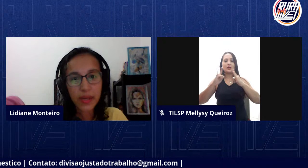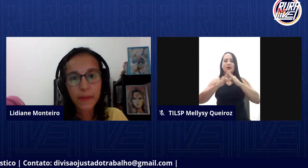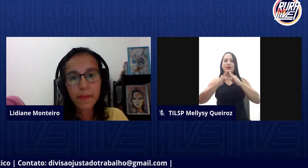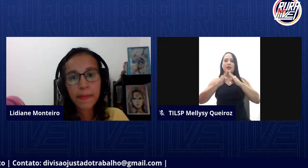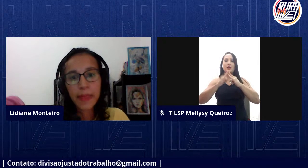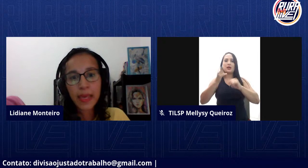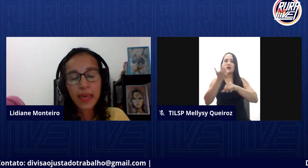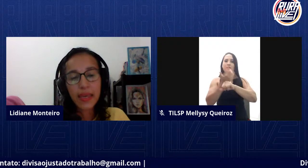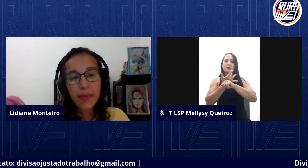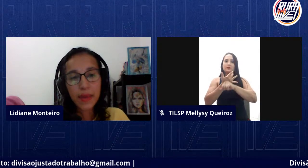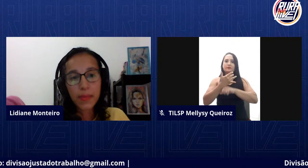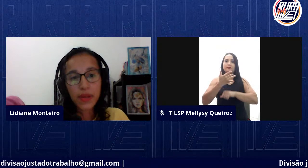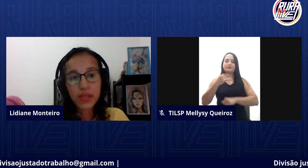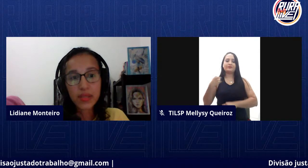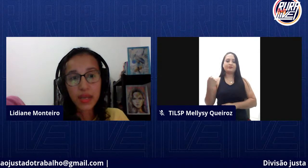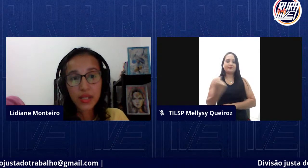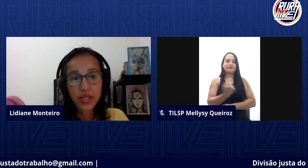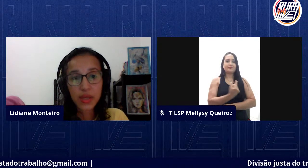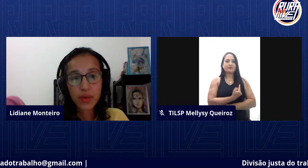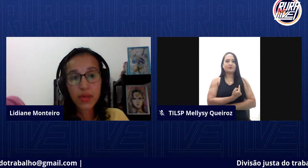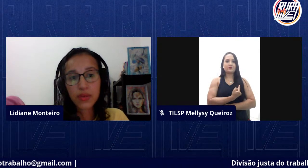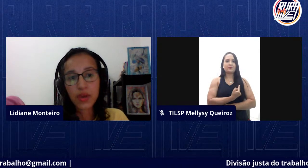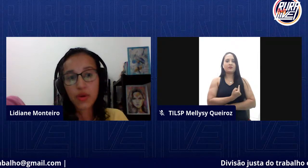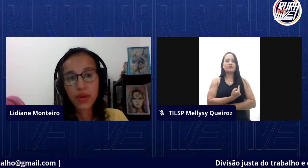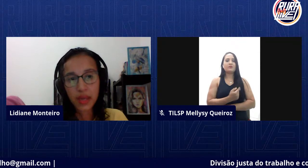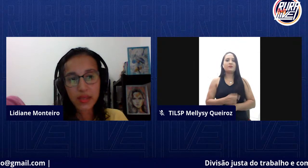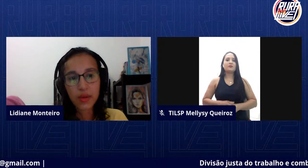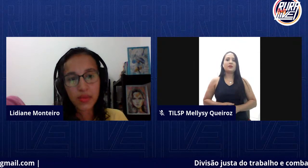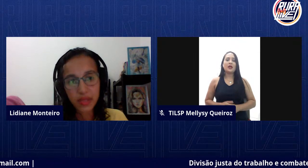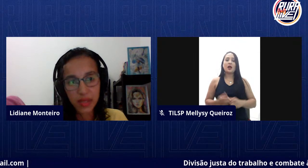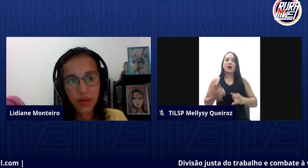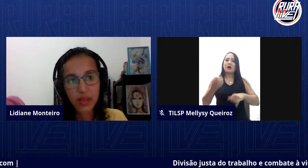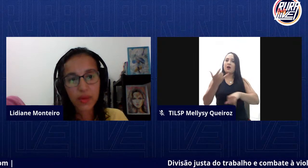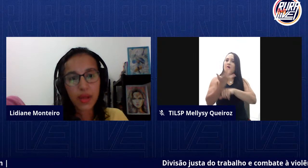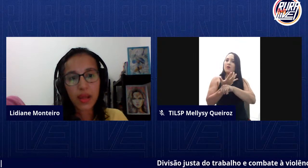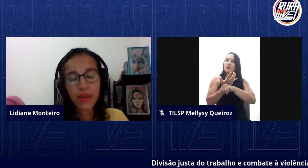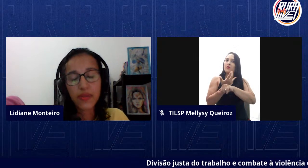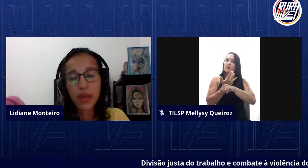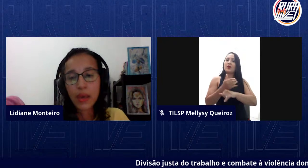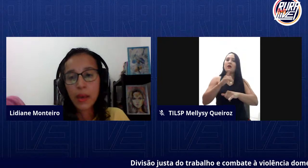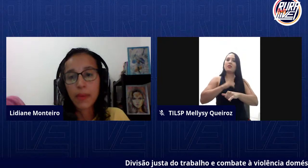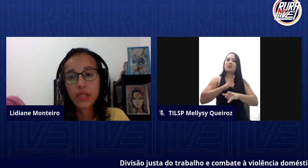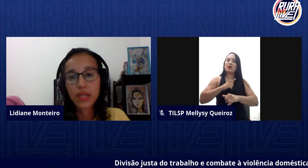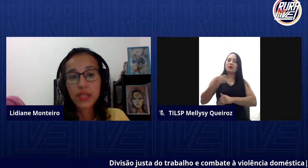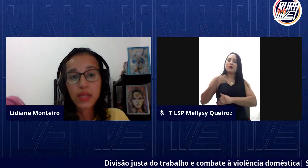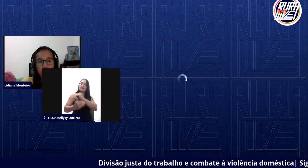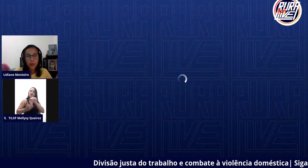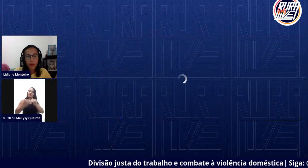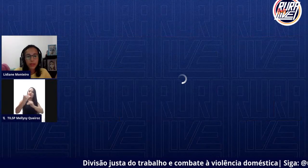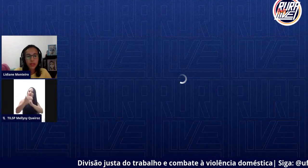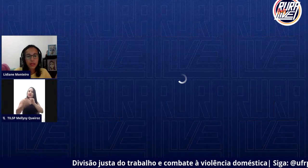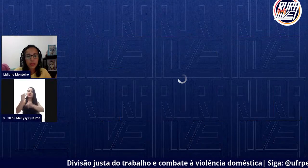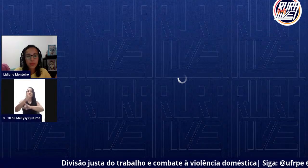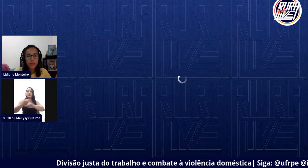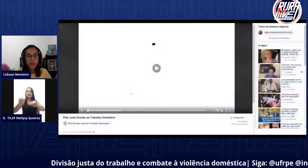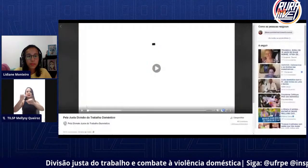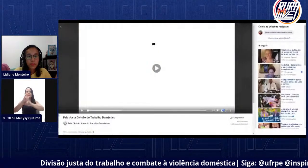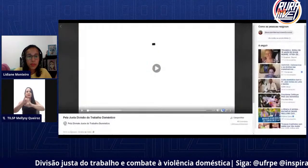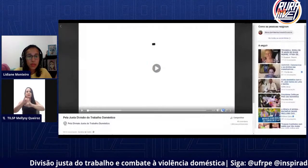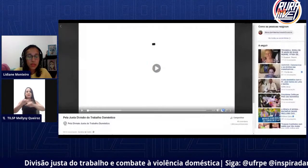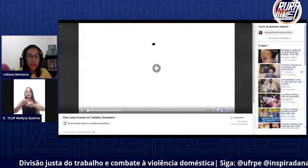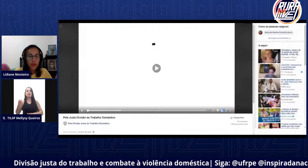essa campanha e é bem importante, né, que a gente não só conheça, como está sendo agora na Rural Live, mas que a gente também compartilhe.